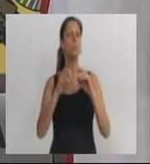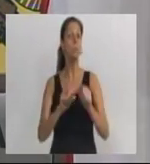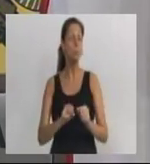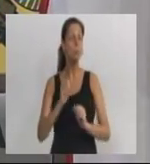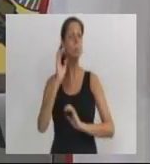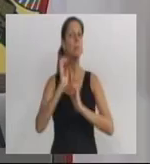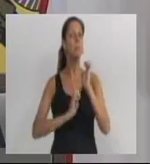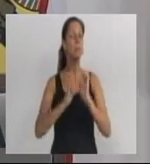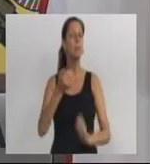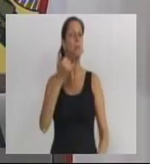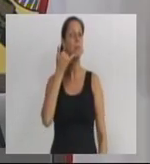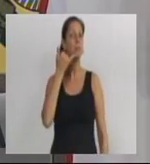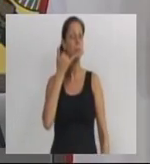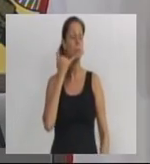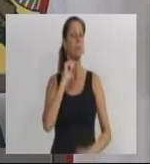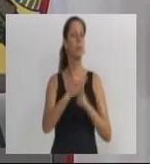2013,